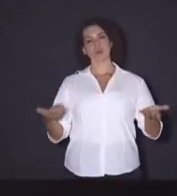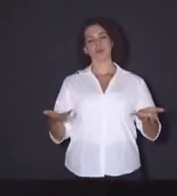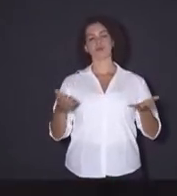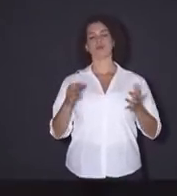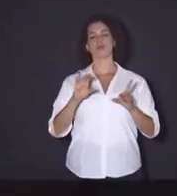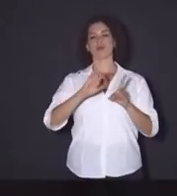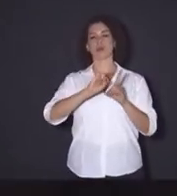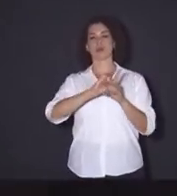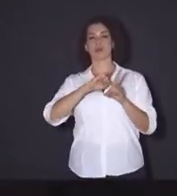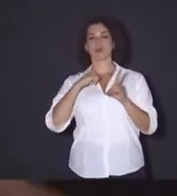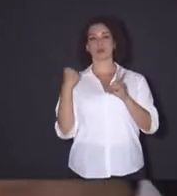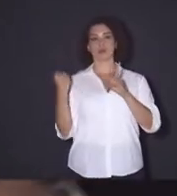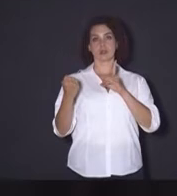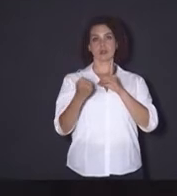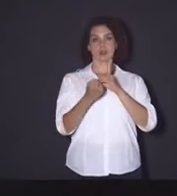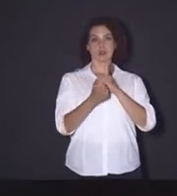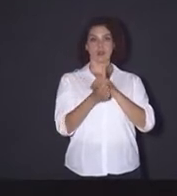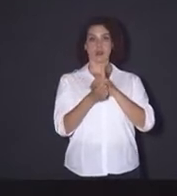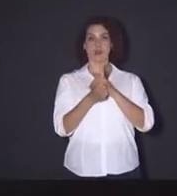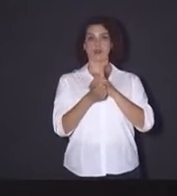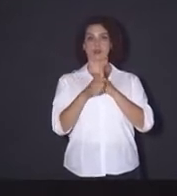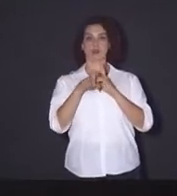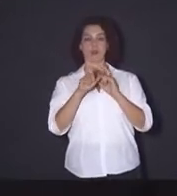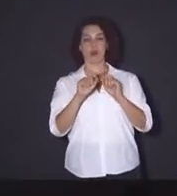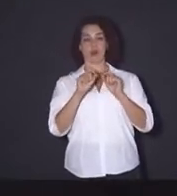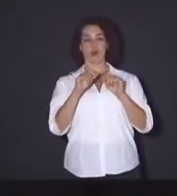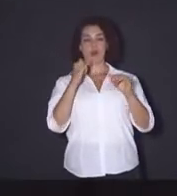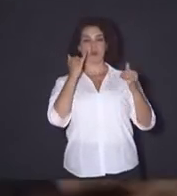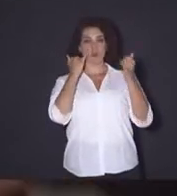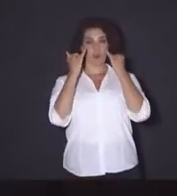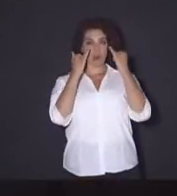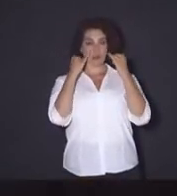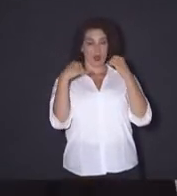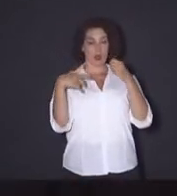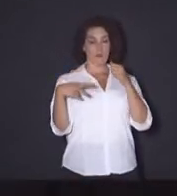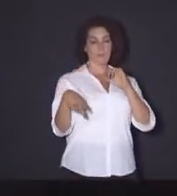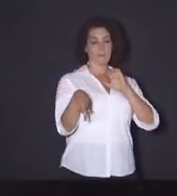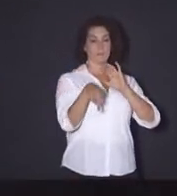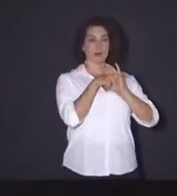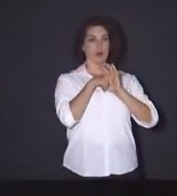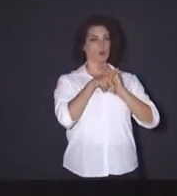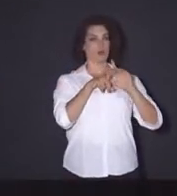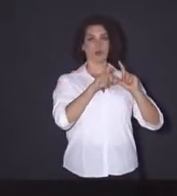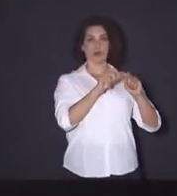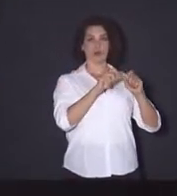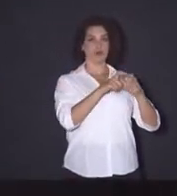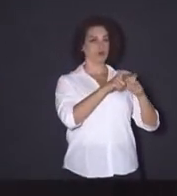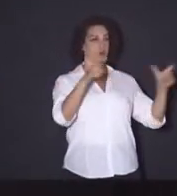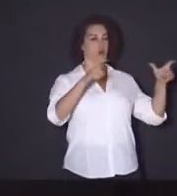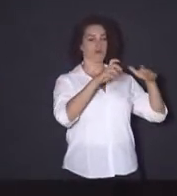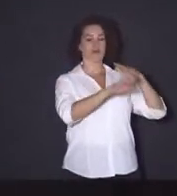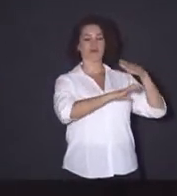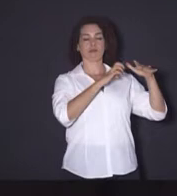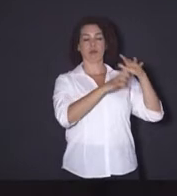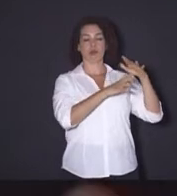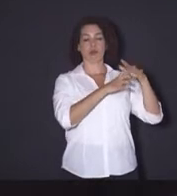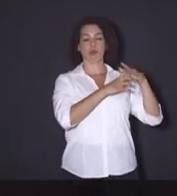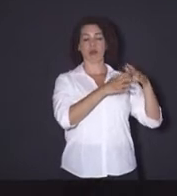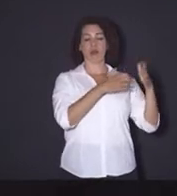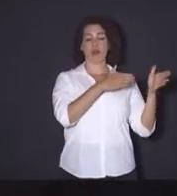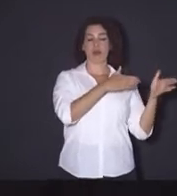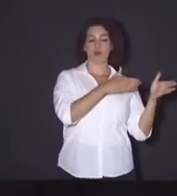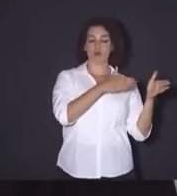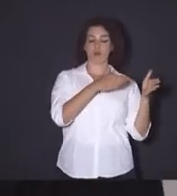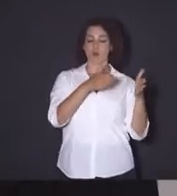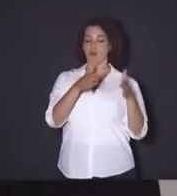onde a propriedade da informação era exclusiva de grandes corporações, de grandes companhias, e agora ela está